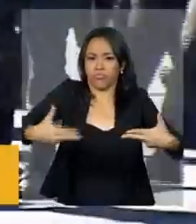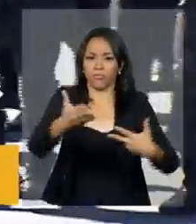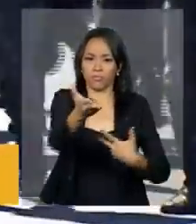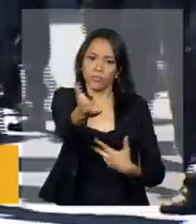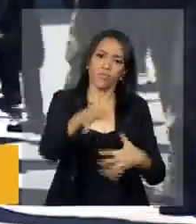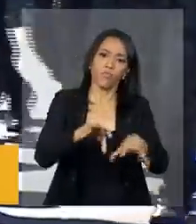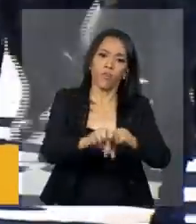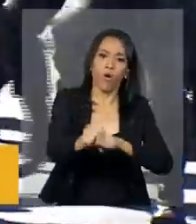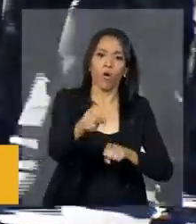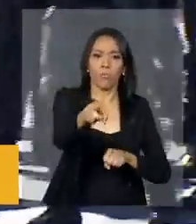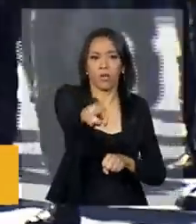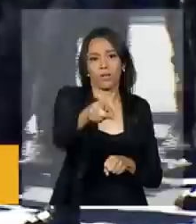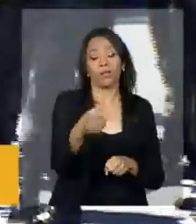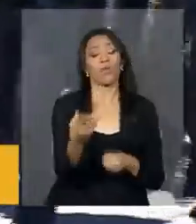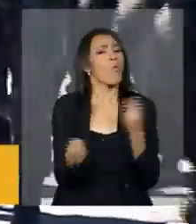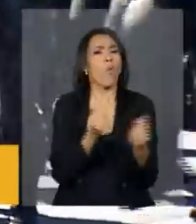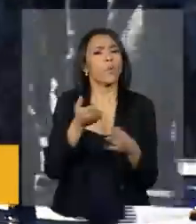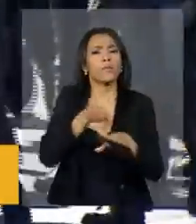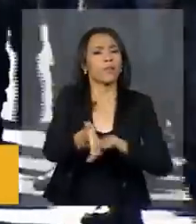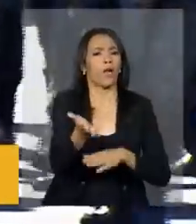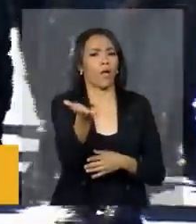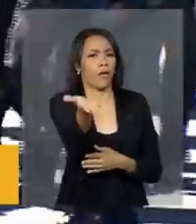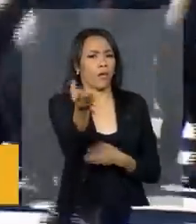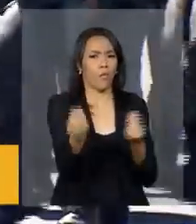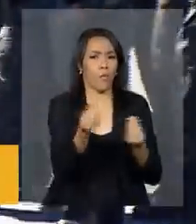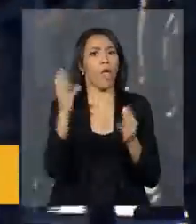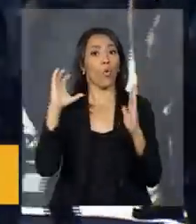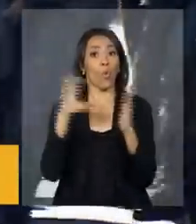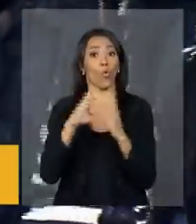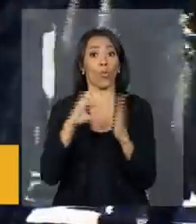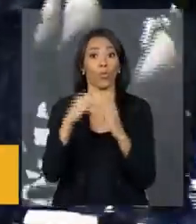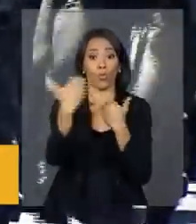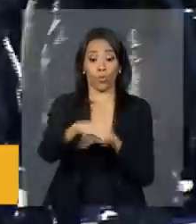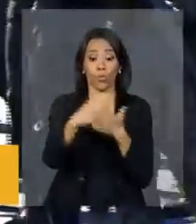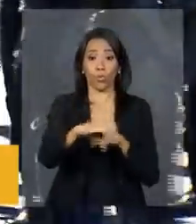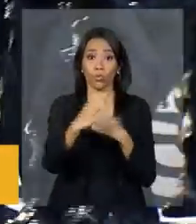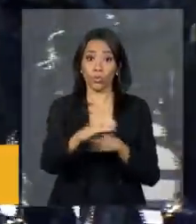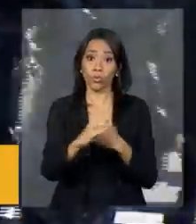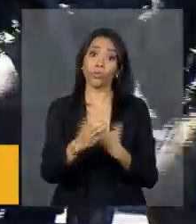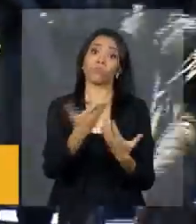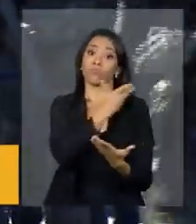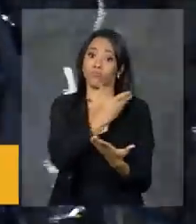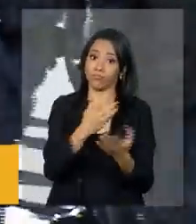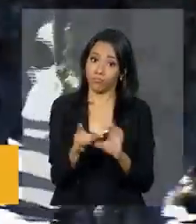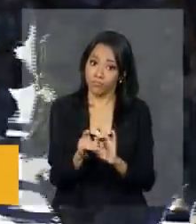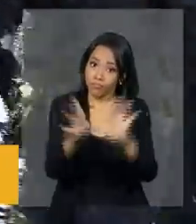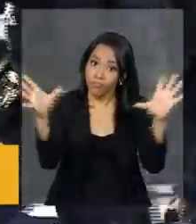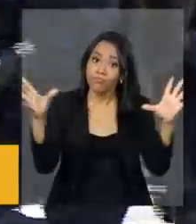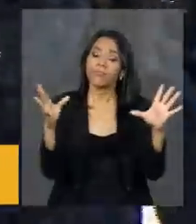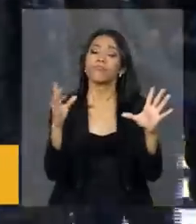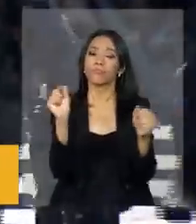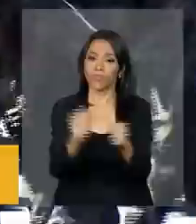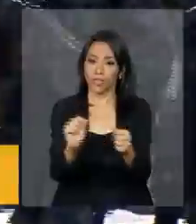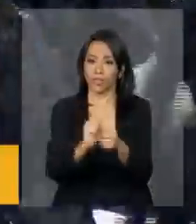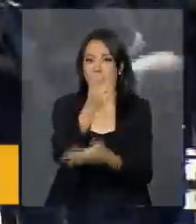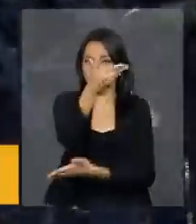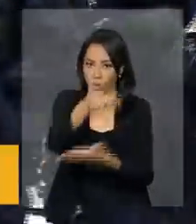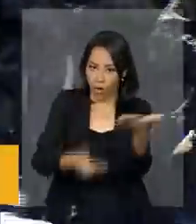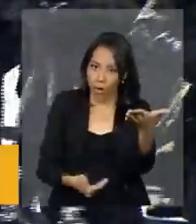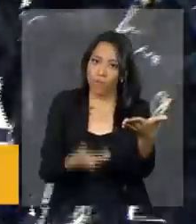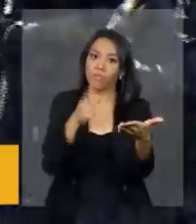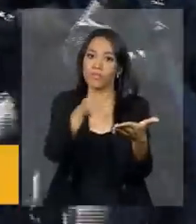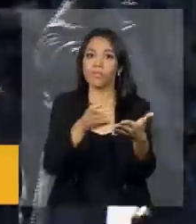Para o ingresso na academia, o concurso é público, ingressa pela Escola Preparatória de